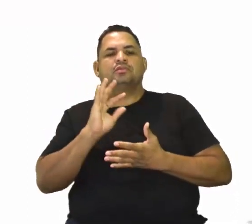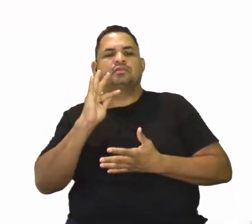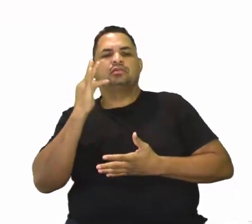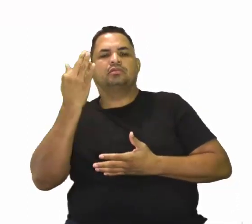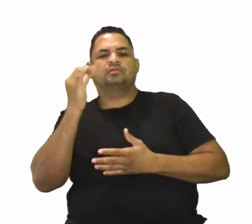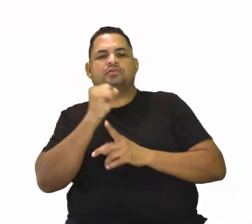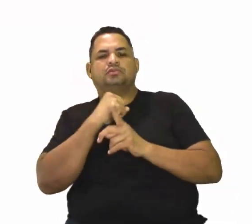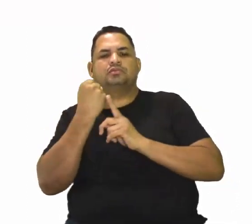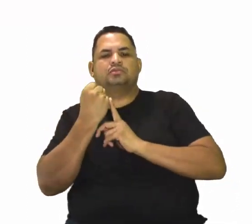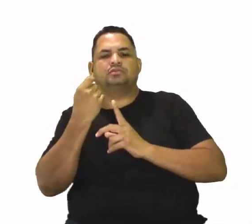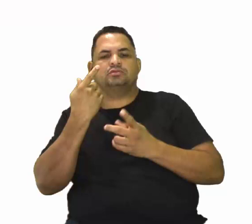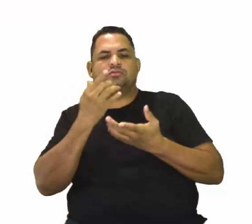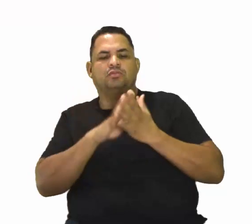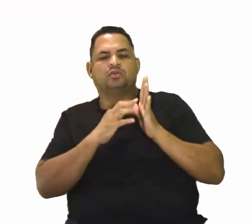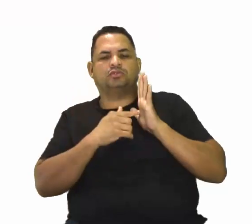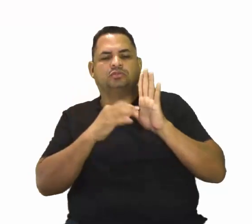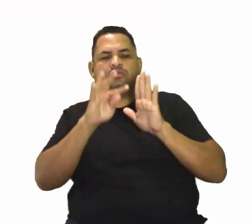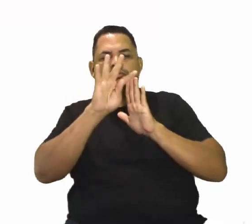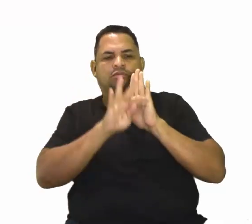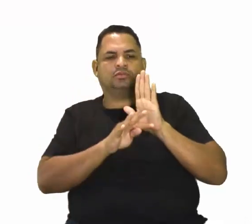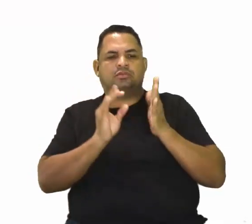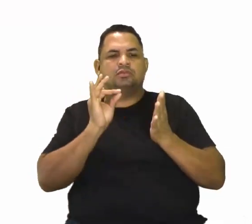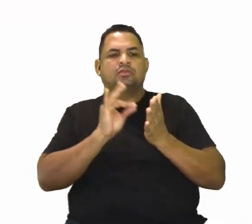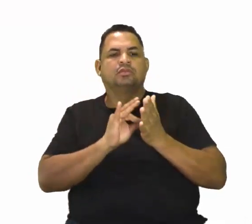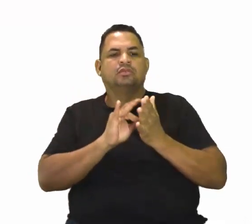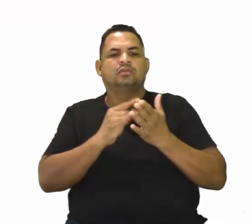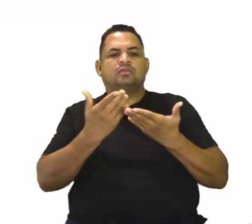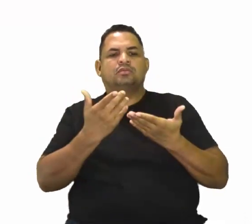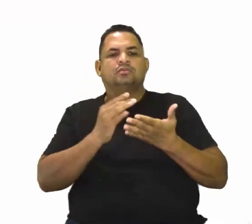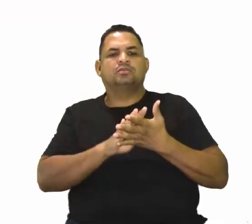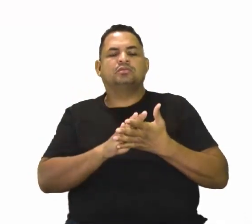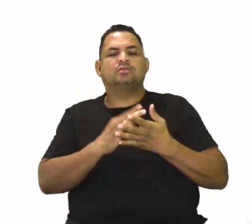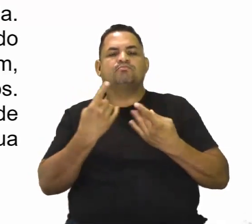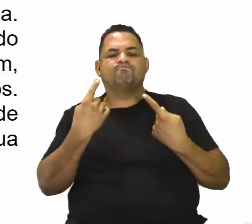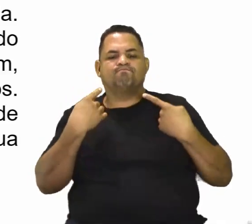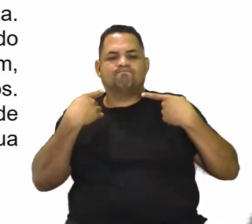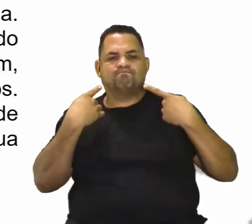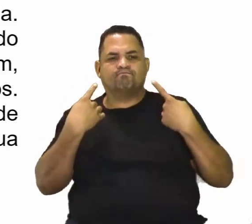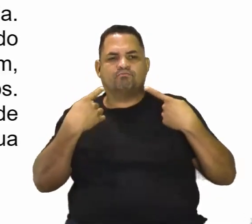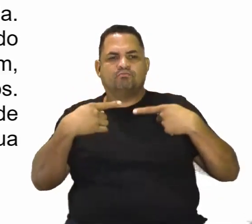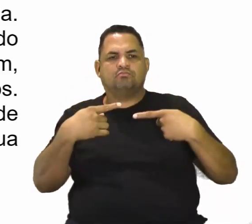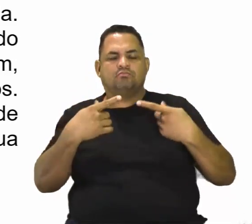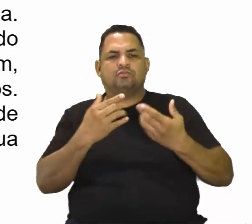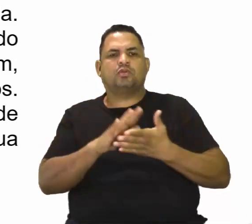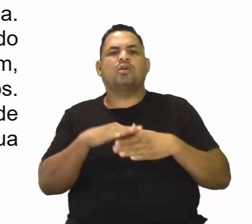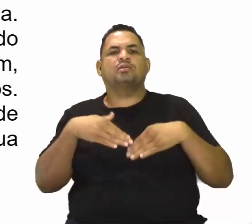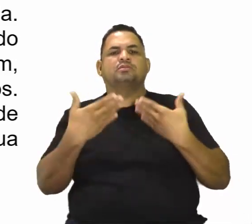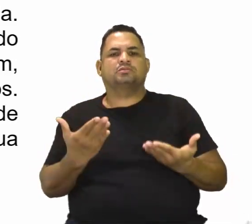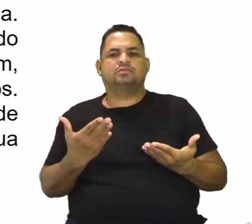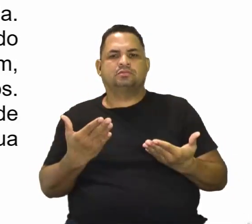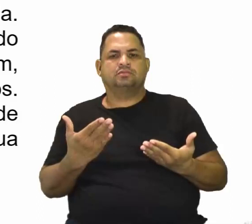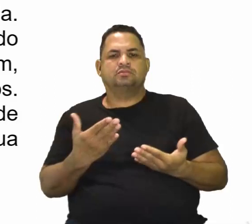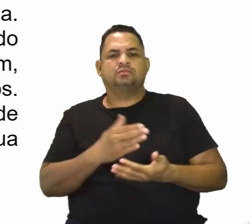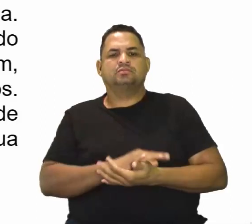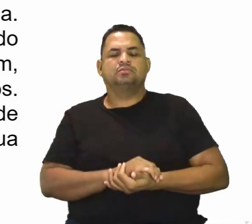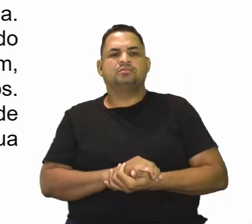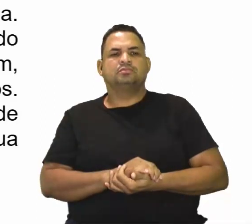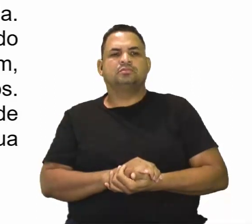pelo texto, é válido afirmar que se trata de conflito. Que conflitos são esses?